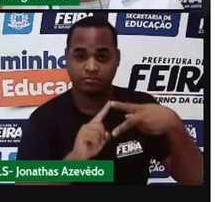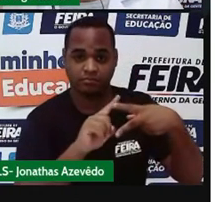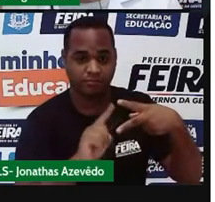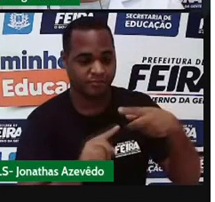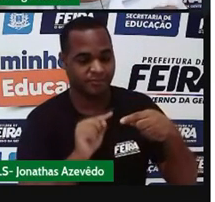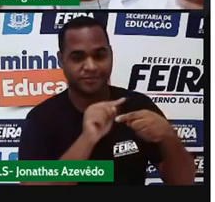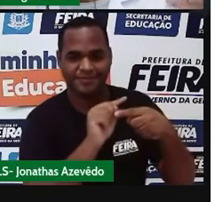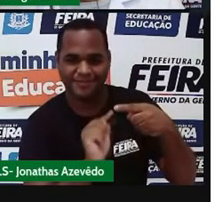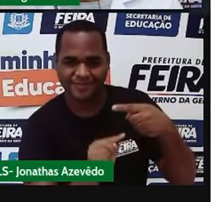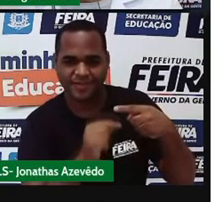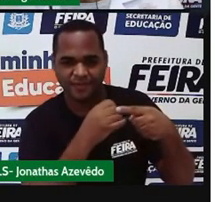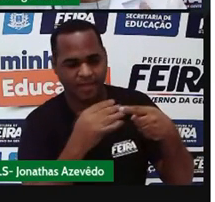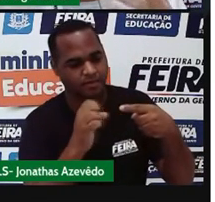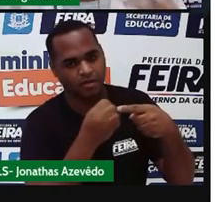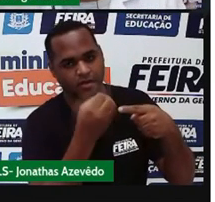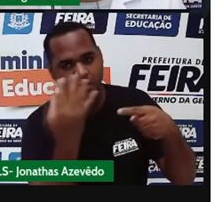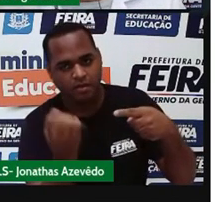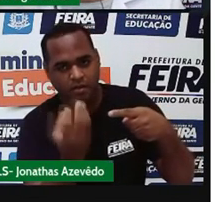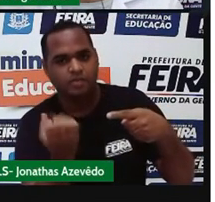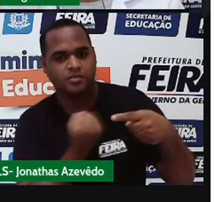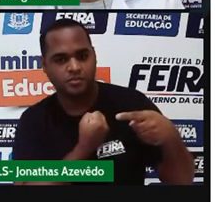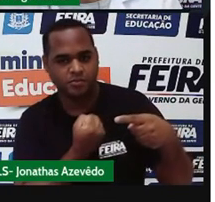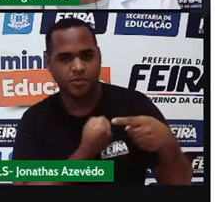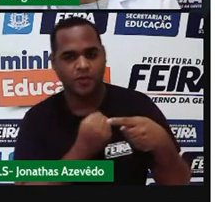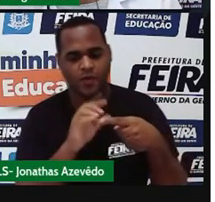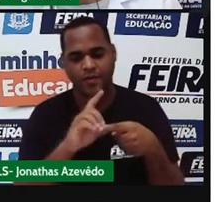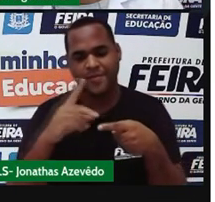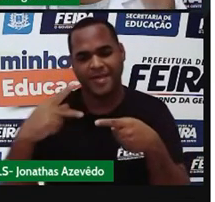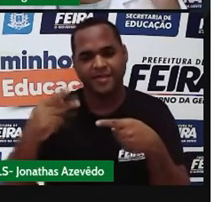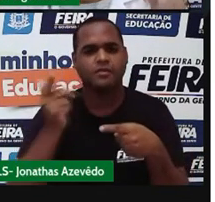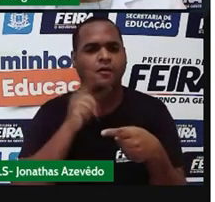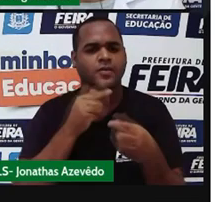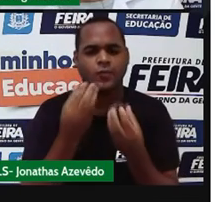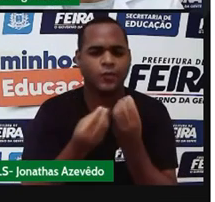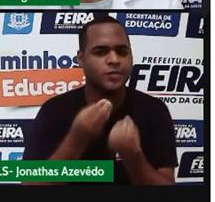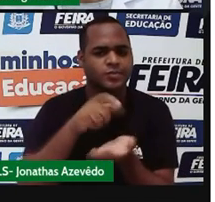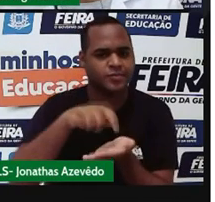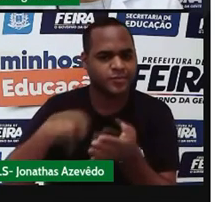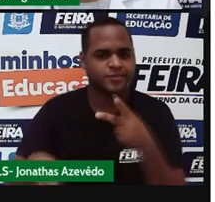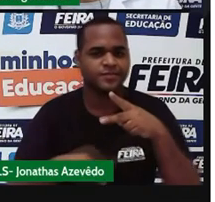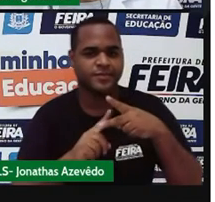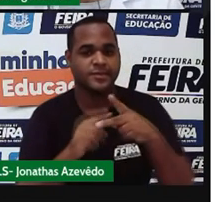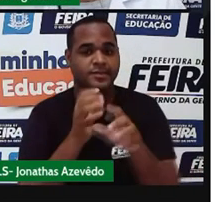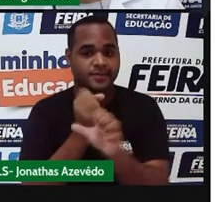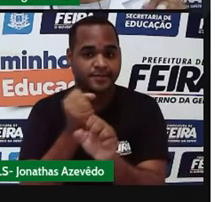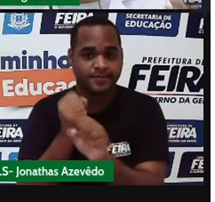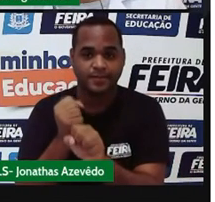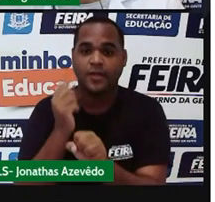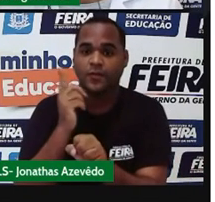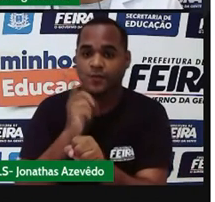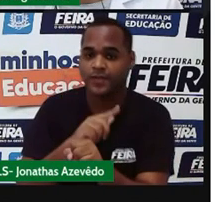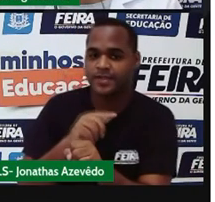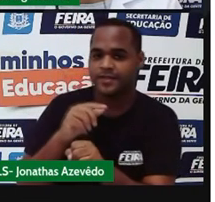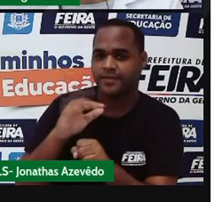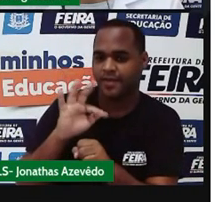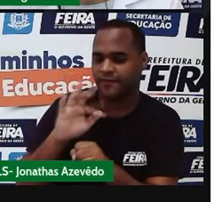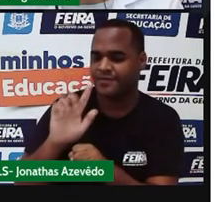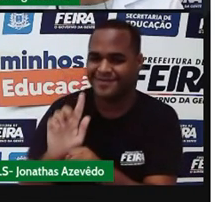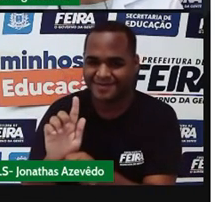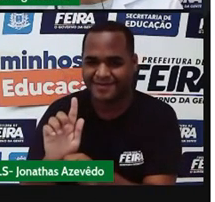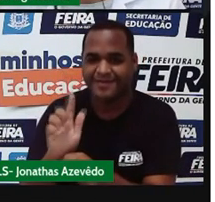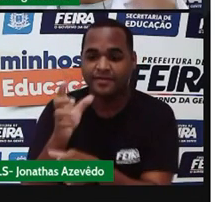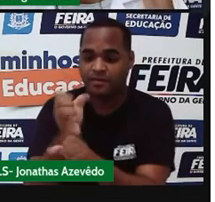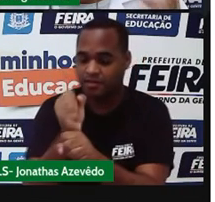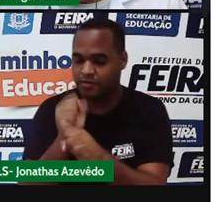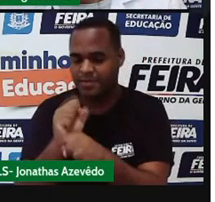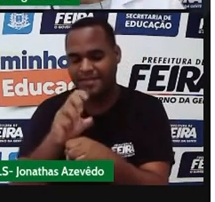geratriz e a réplica como escrever dizimas periódicas efetuar o cálculo né para achar a fração geratriz de uma